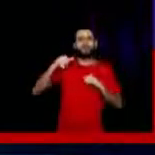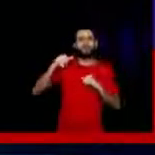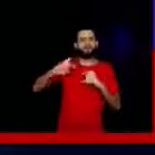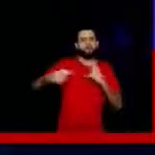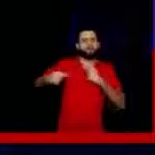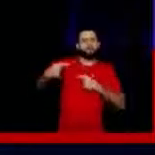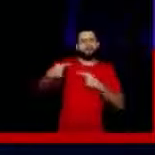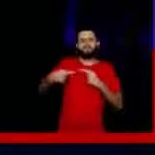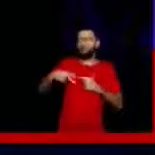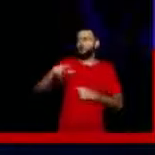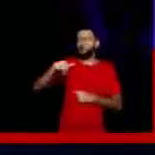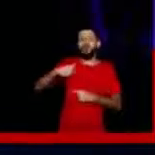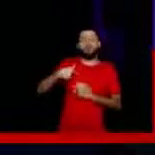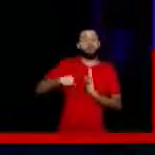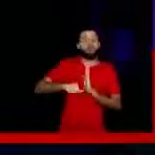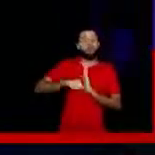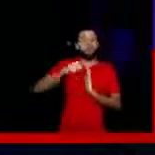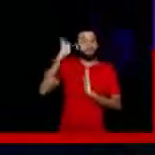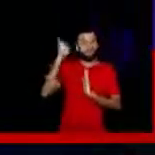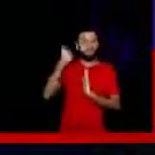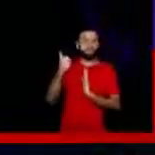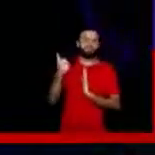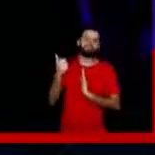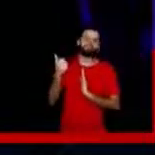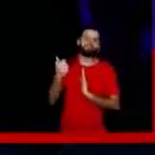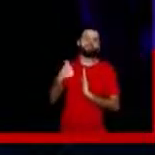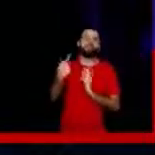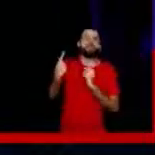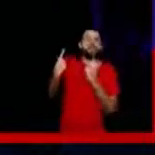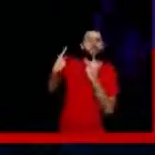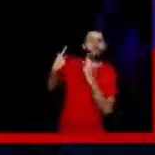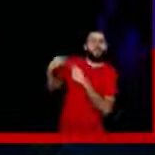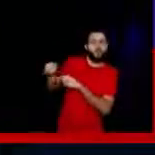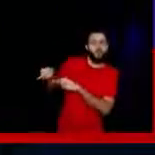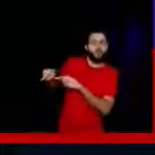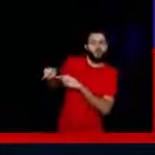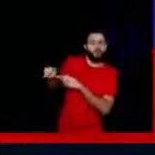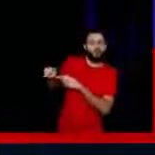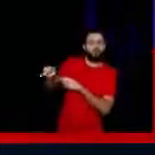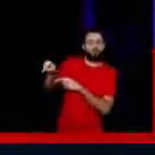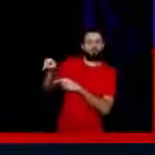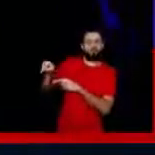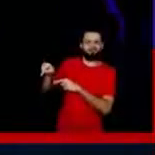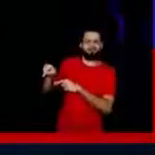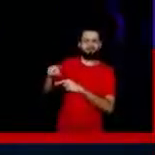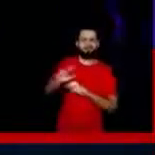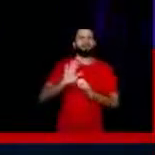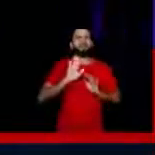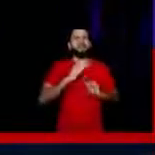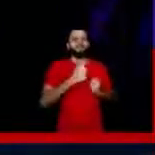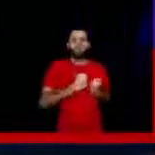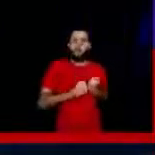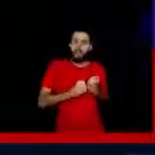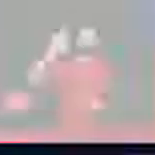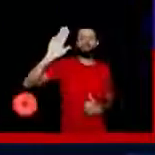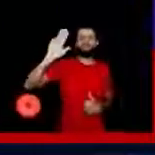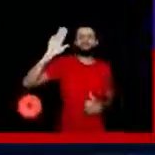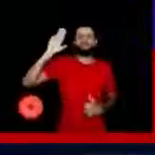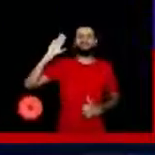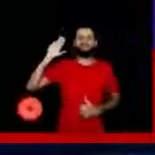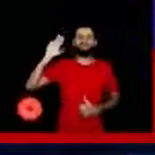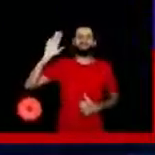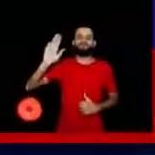tomar as atitudes necessárias. Mas, muito claro, não foi um evento para partido A ou partido B, e sim